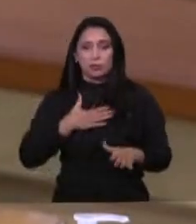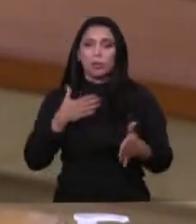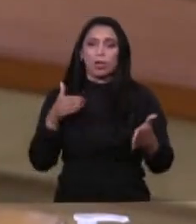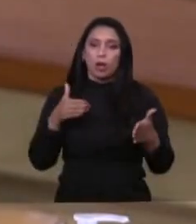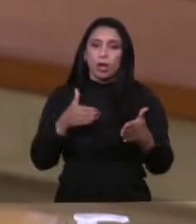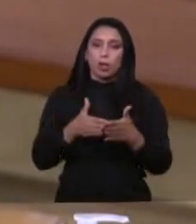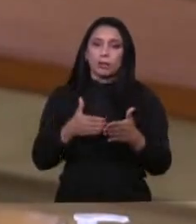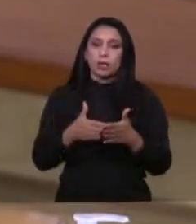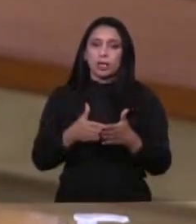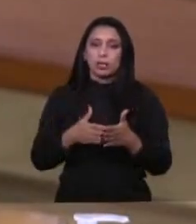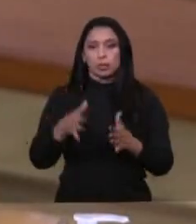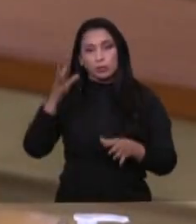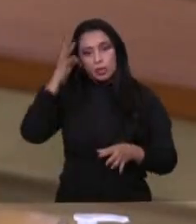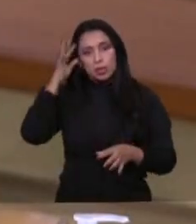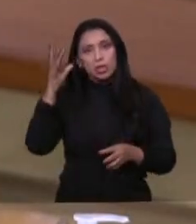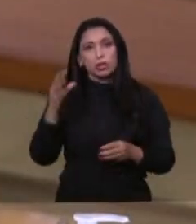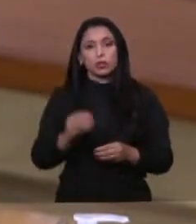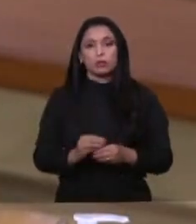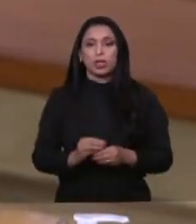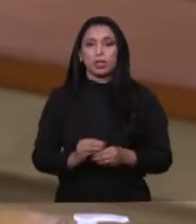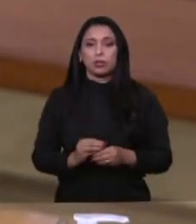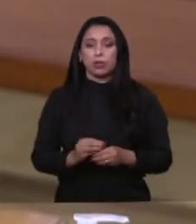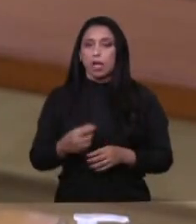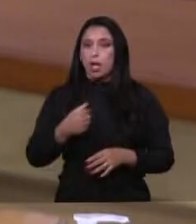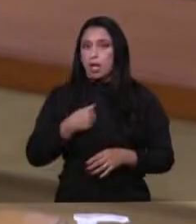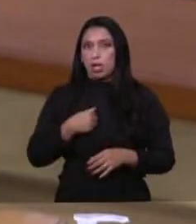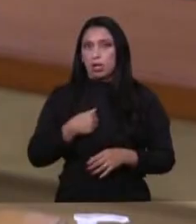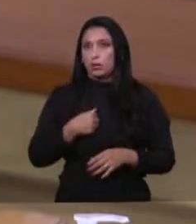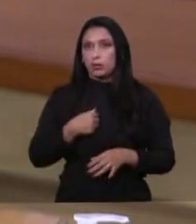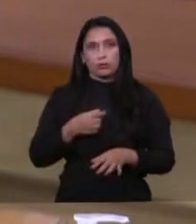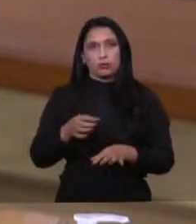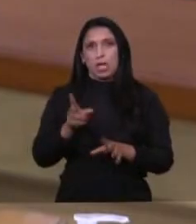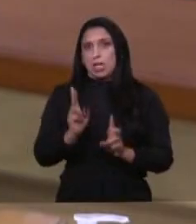e interpretação. Não sou dono da verdade também, não.